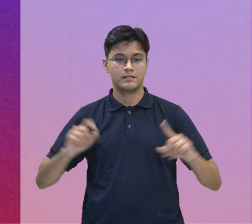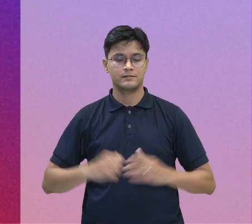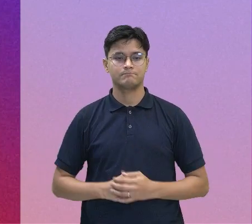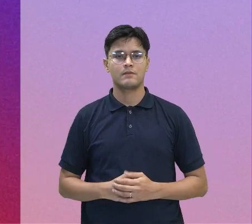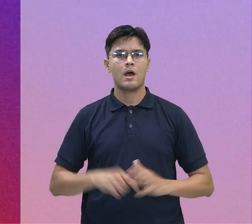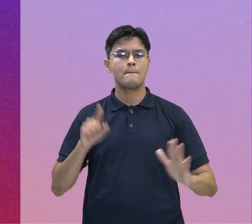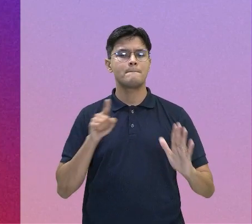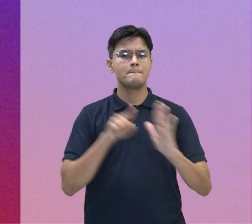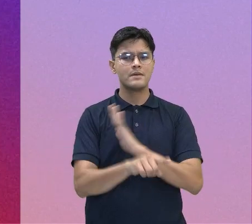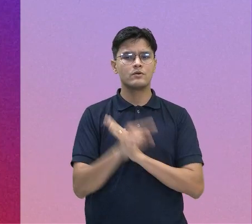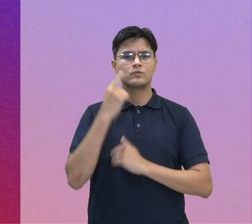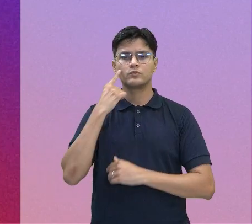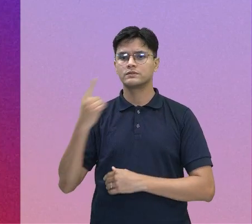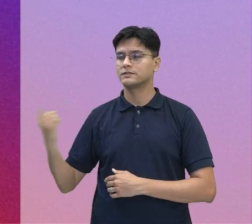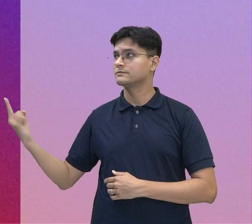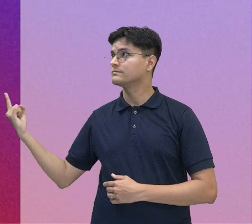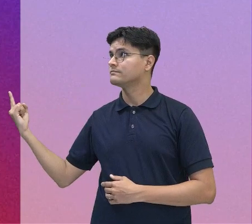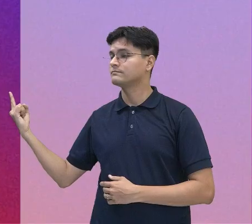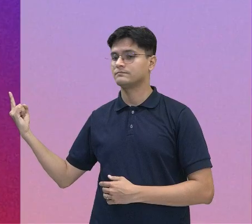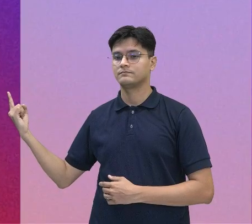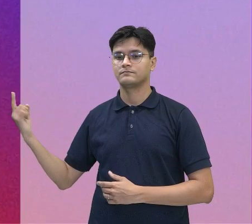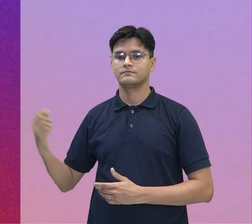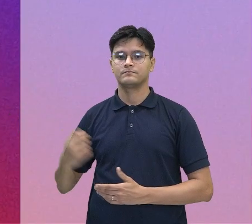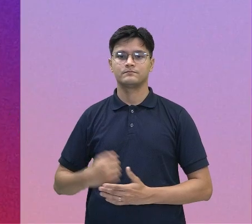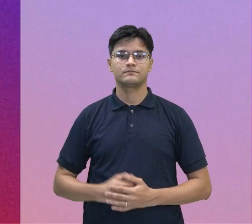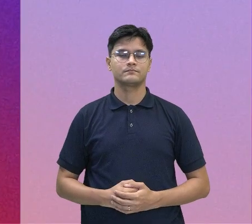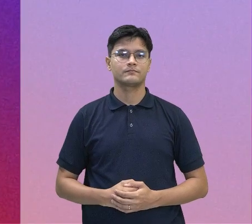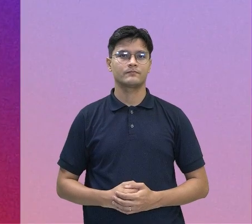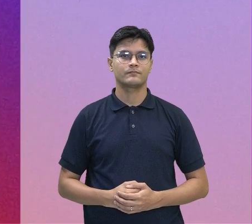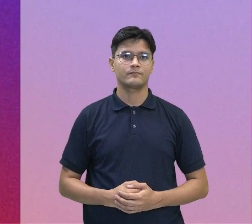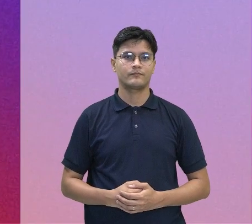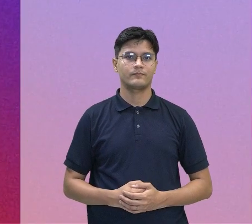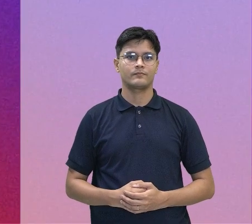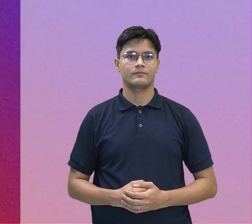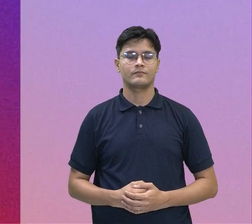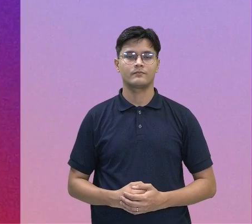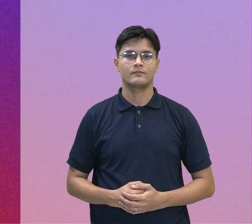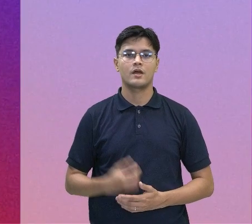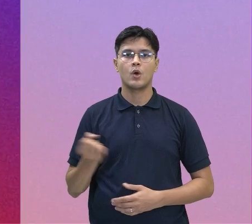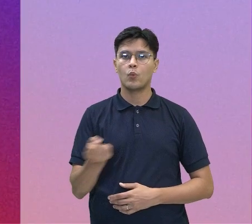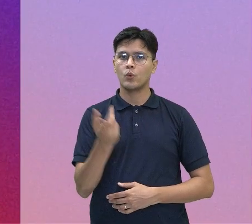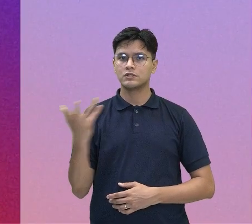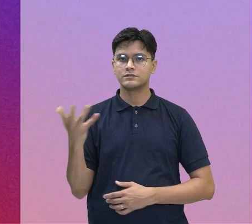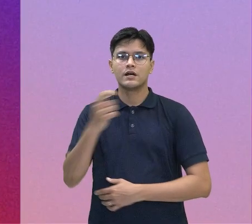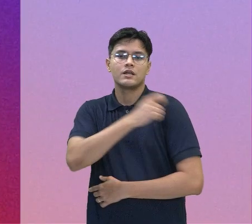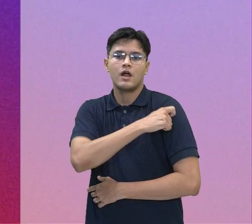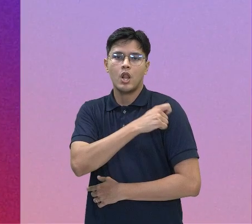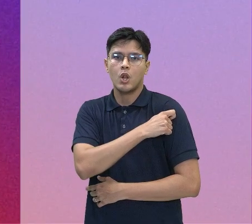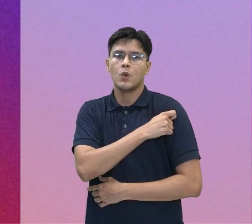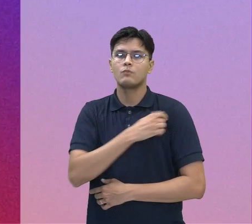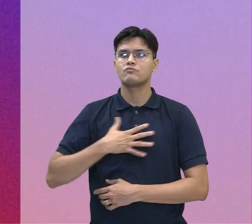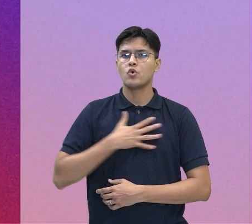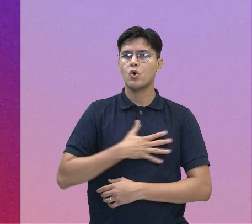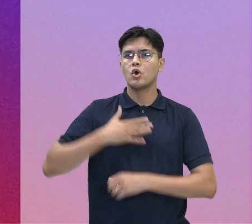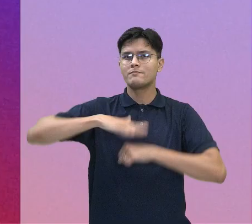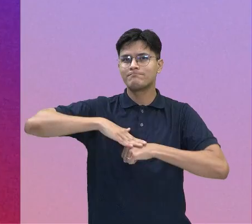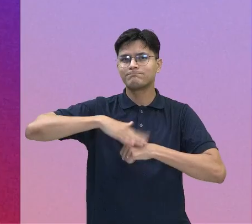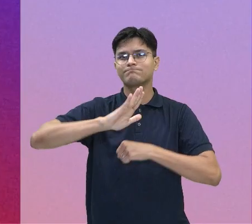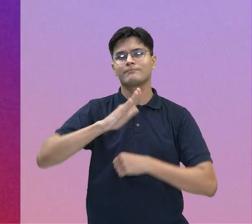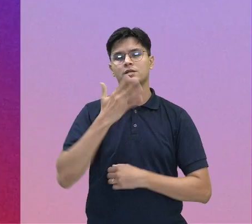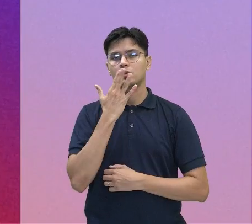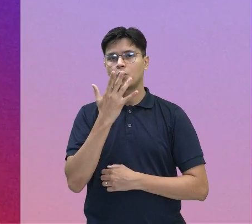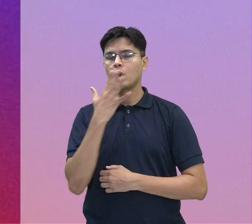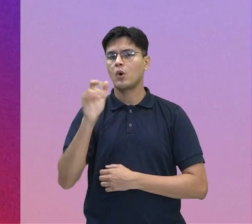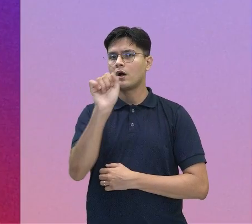está fazendo. Qual é a razão entre o número de alunos que preferem a cor azul?